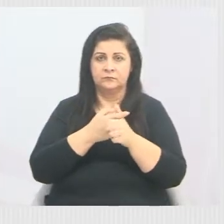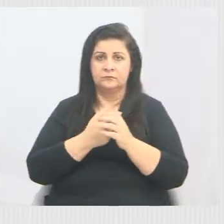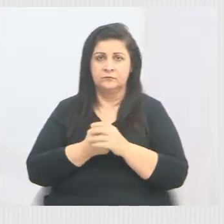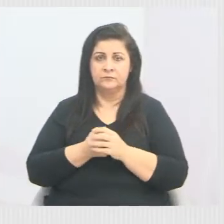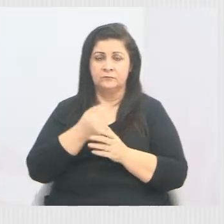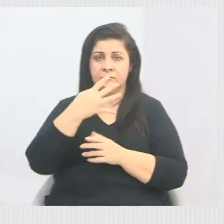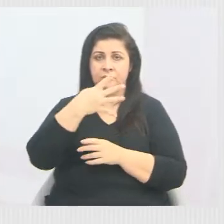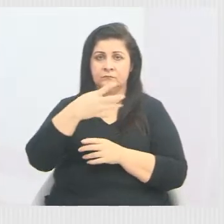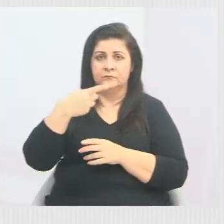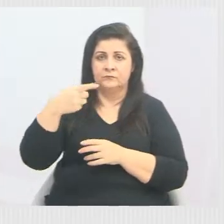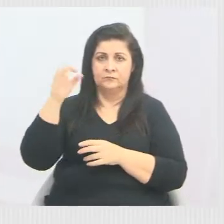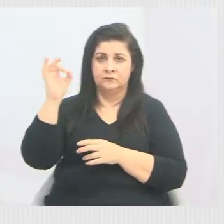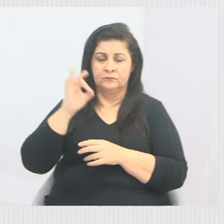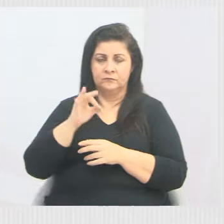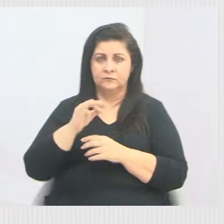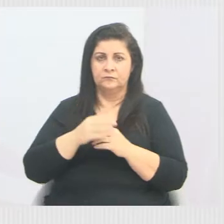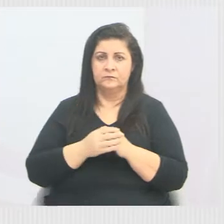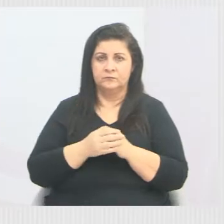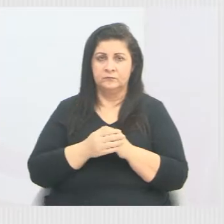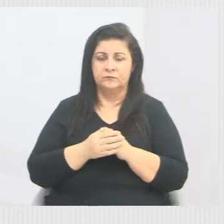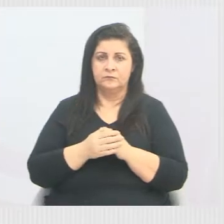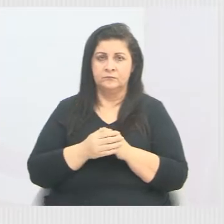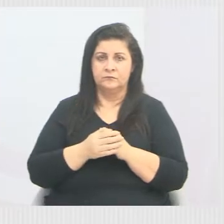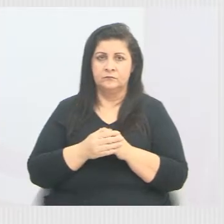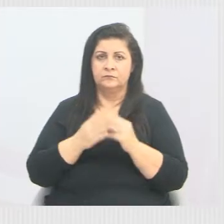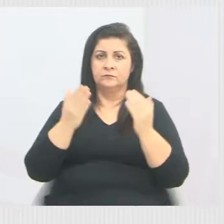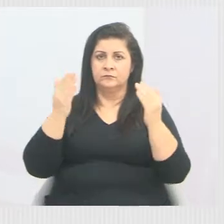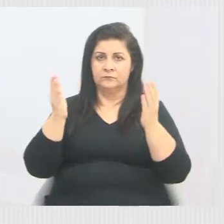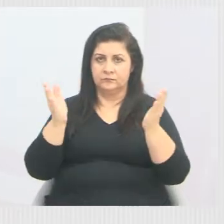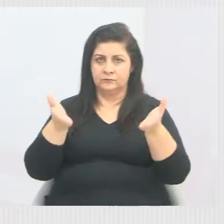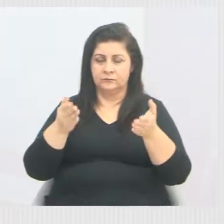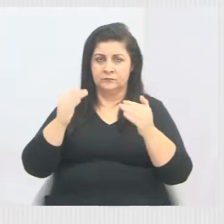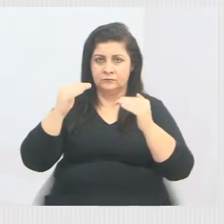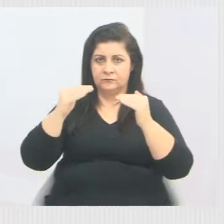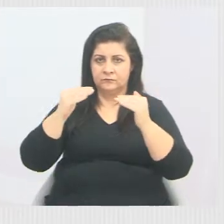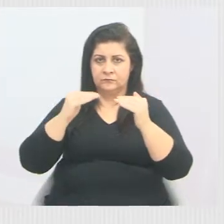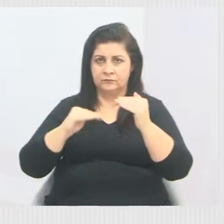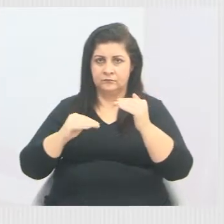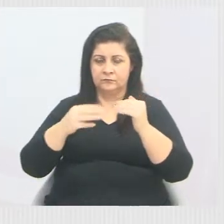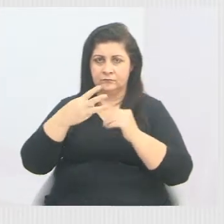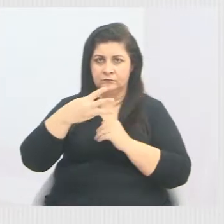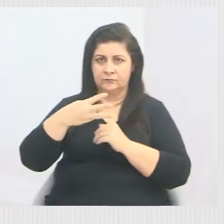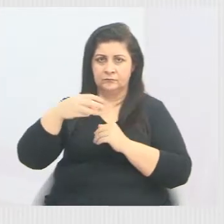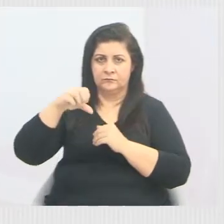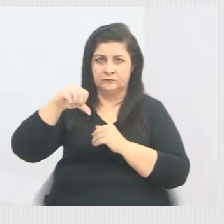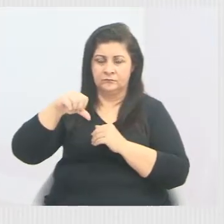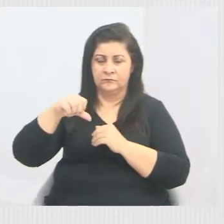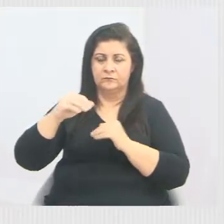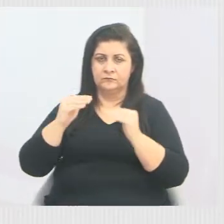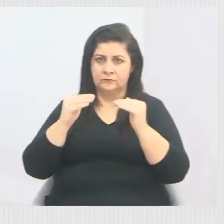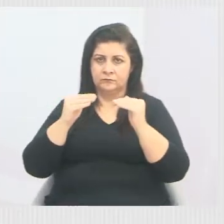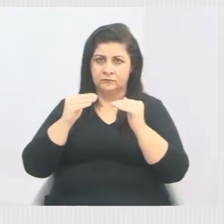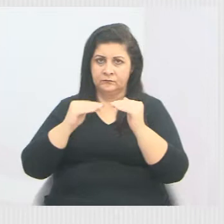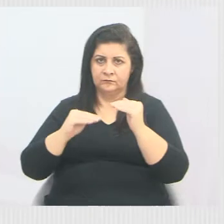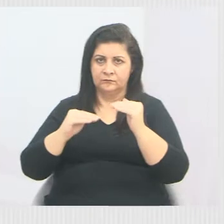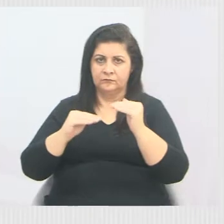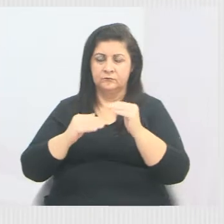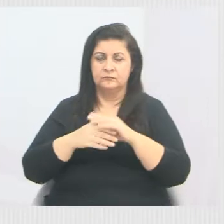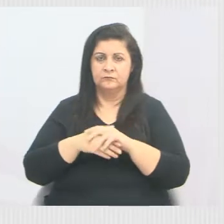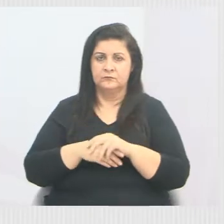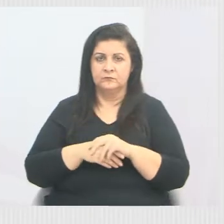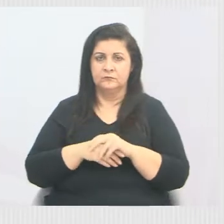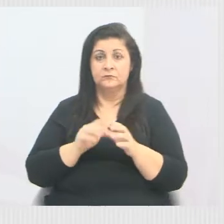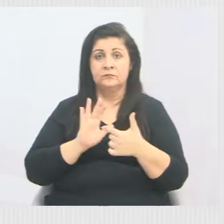de 41%, então era o estoque da nossa dívida. Agora ela está em 39,42%, ela houve uma diminuição.